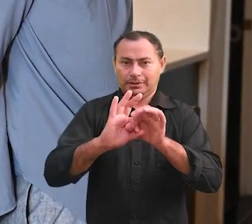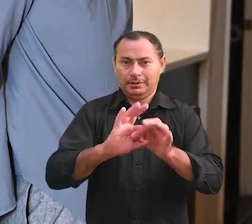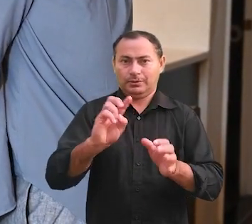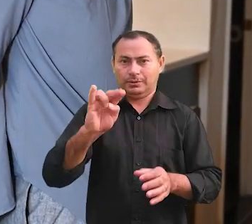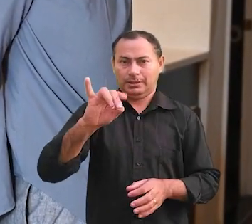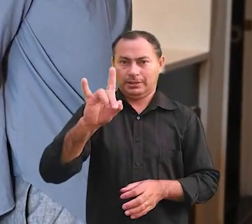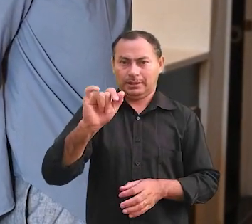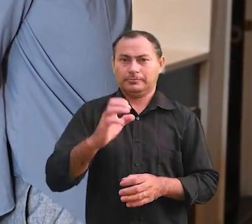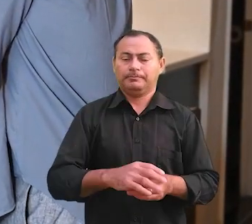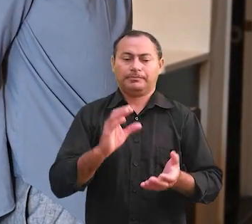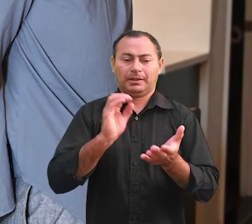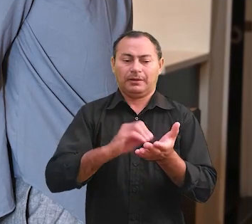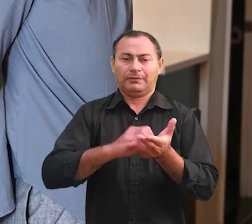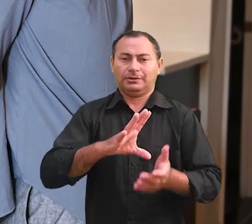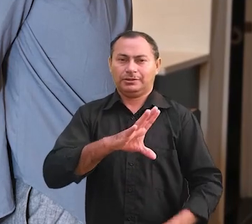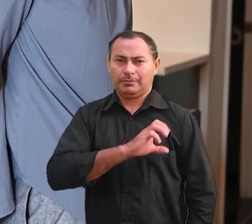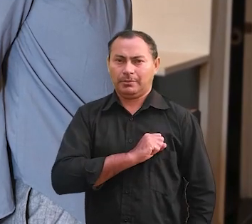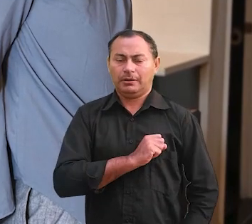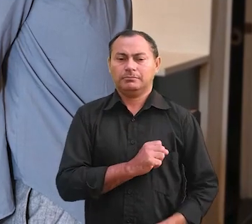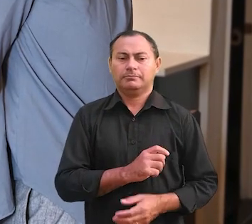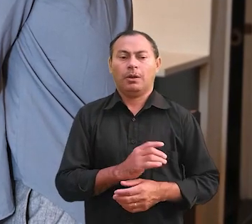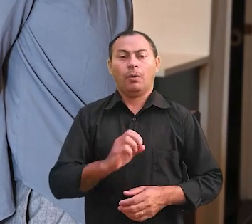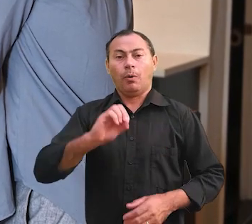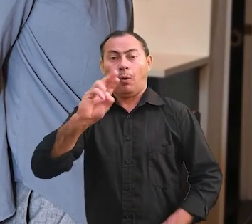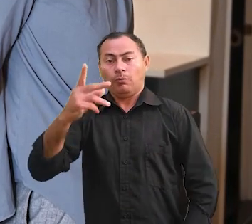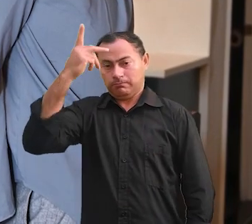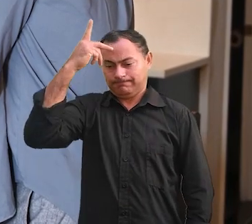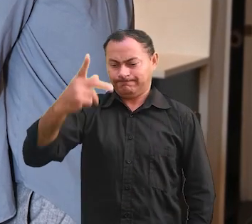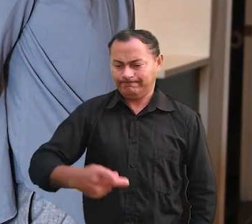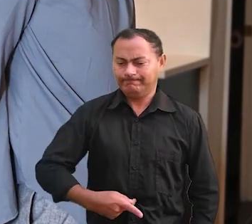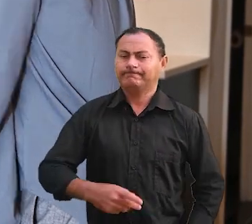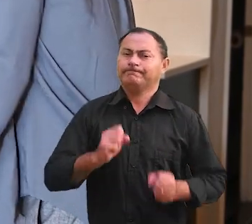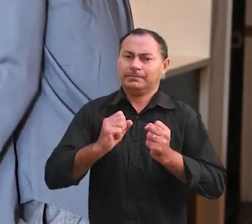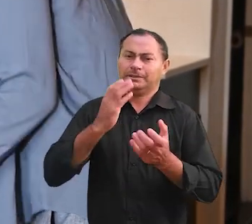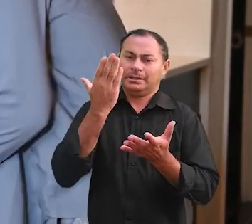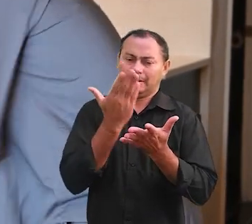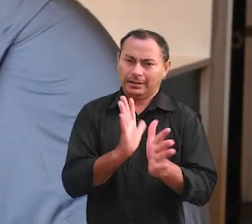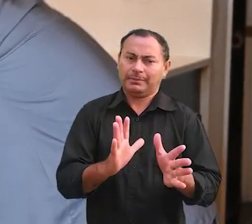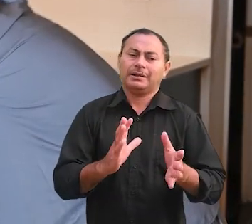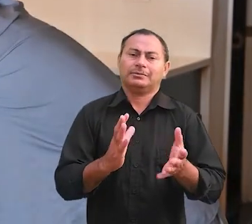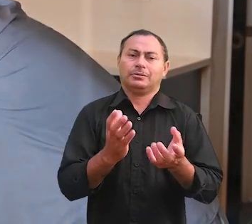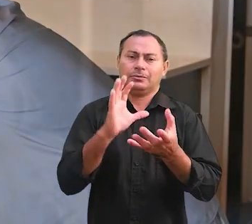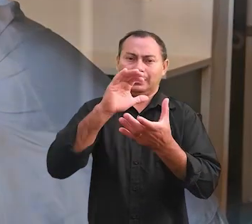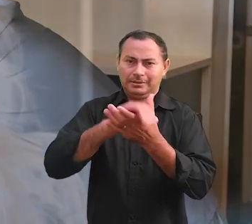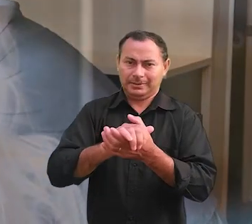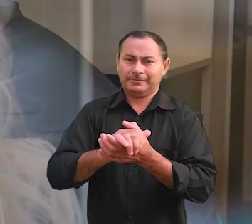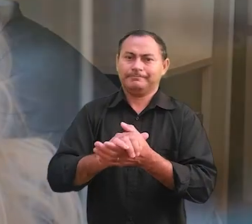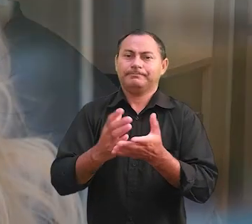dinâmica da unidade a falta de amor ou egoísmo pode acabar com o casamento